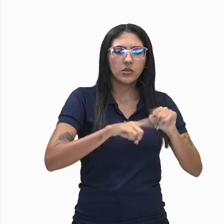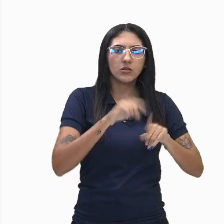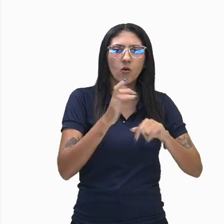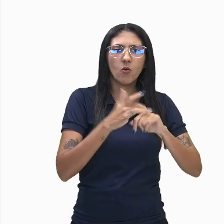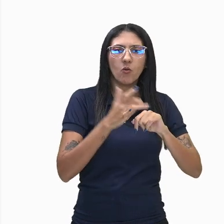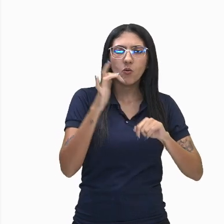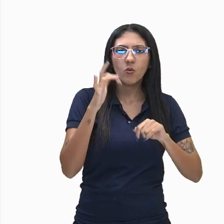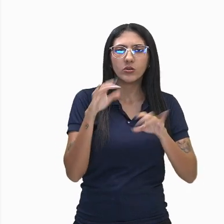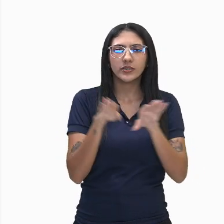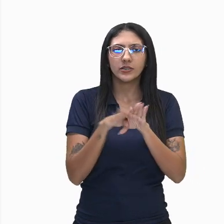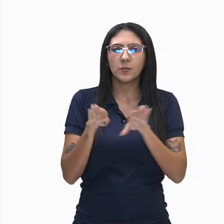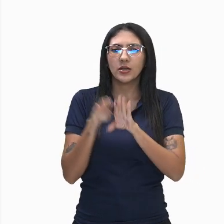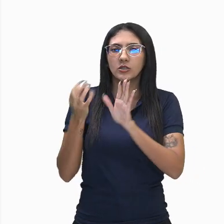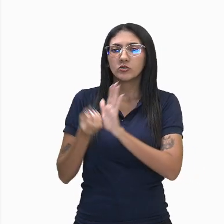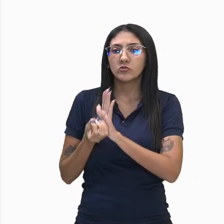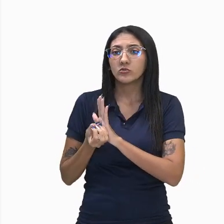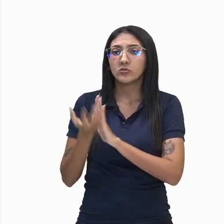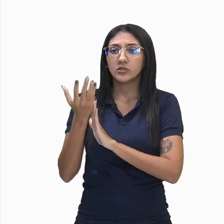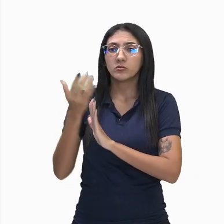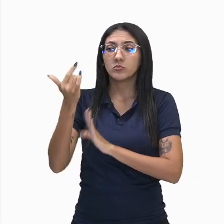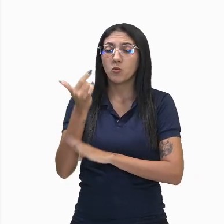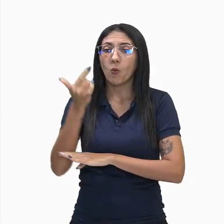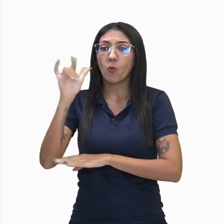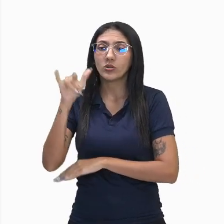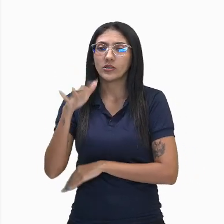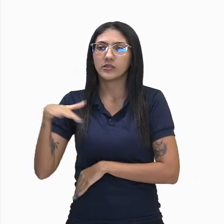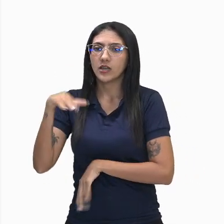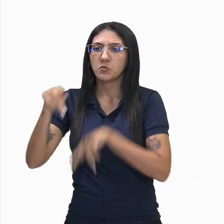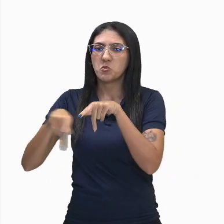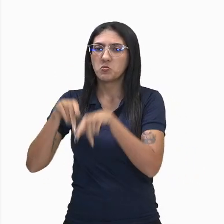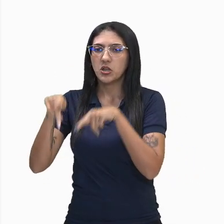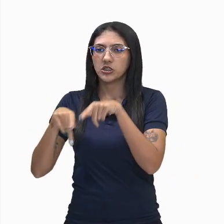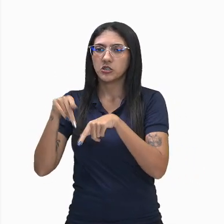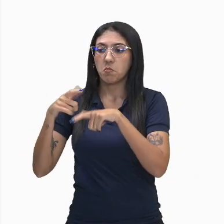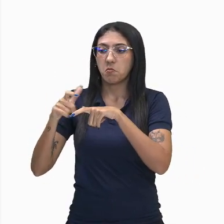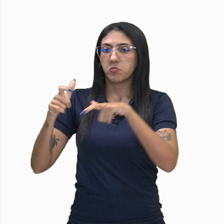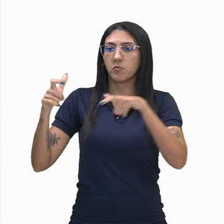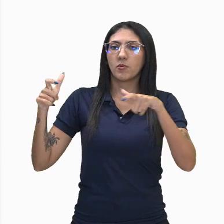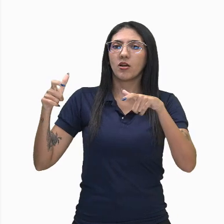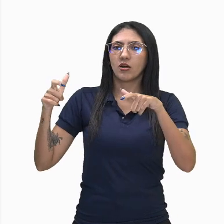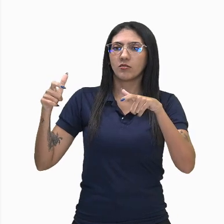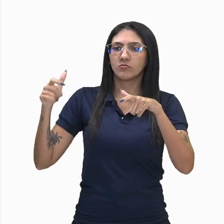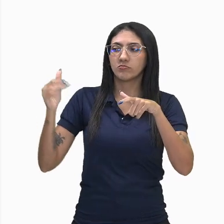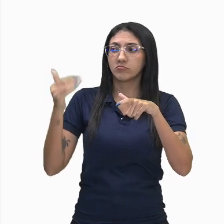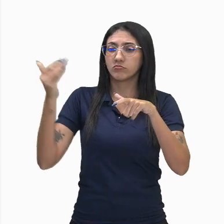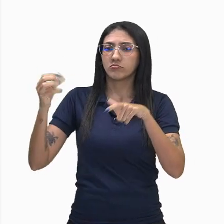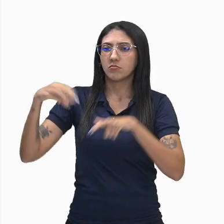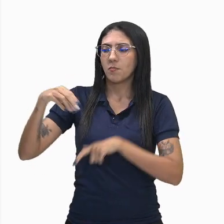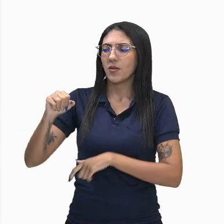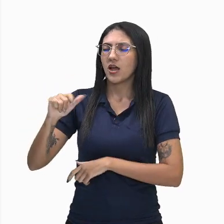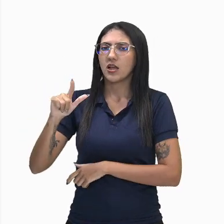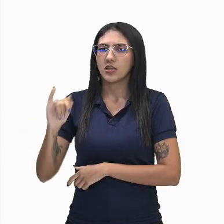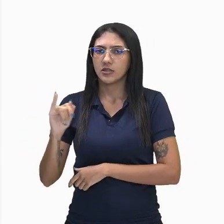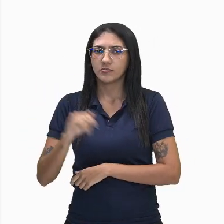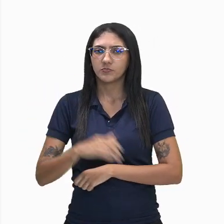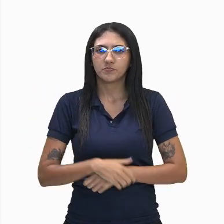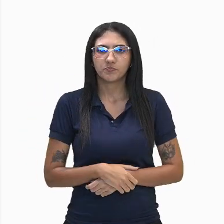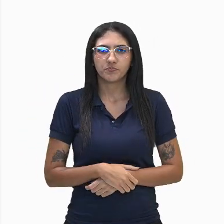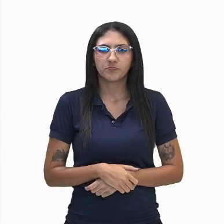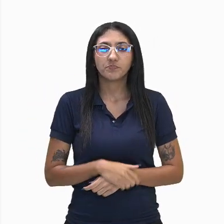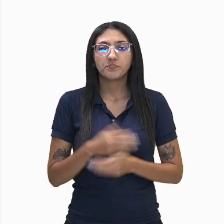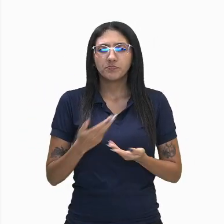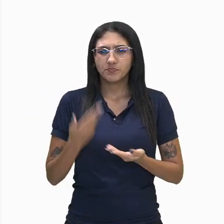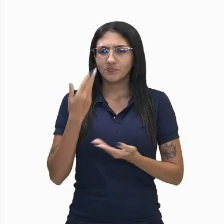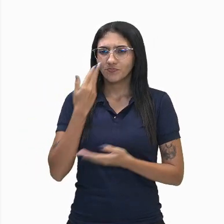estados concorrentes como o Império do Mali. E aqui, né, na nossa imagem, nós temos aqui uma